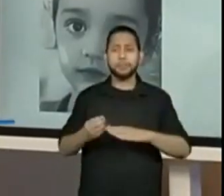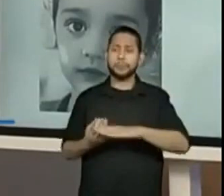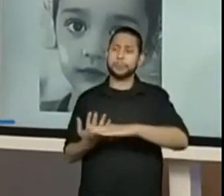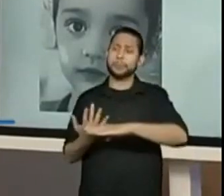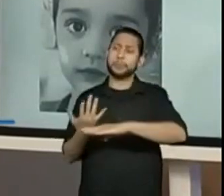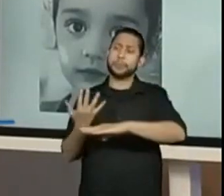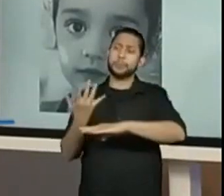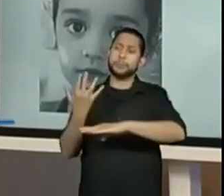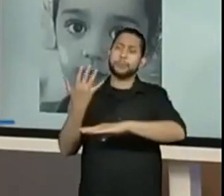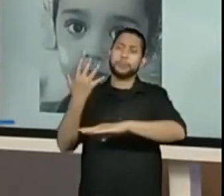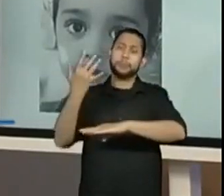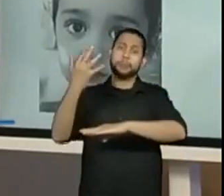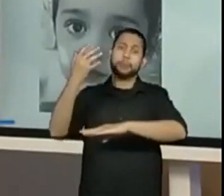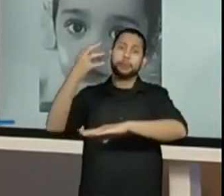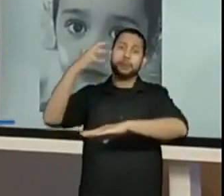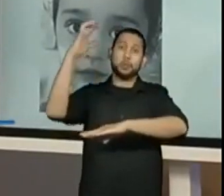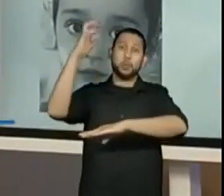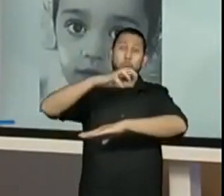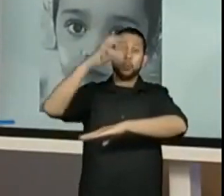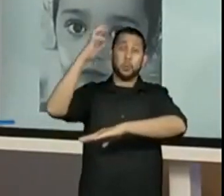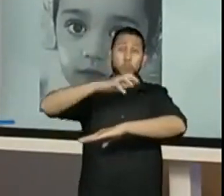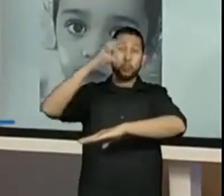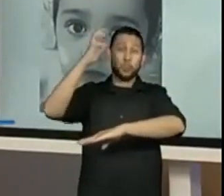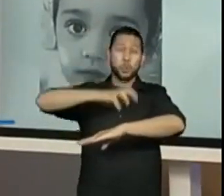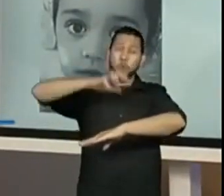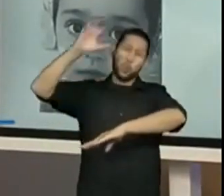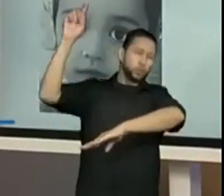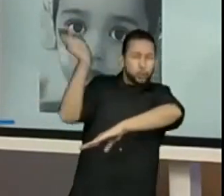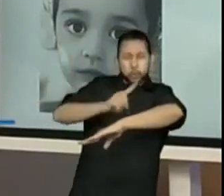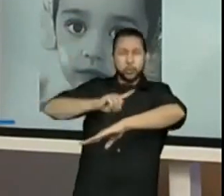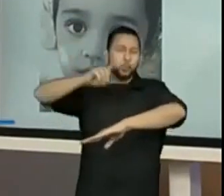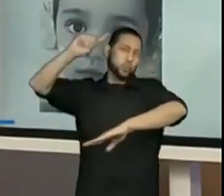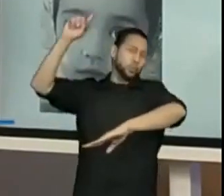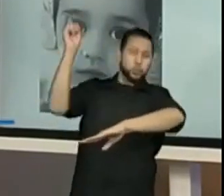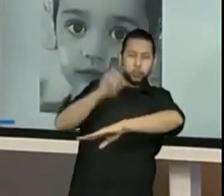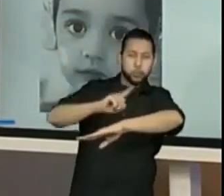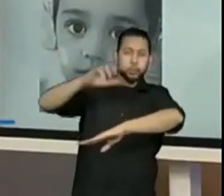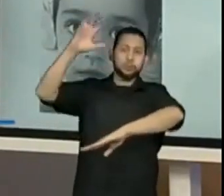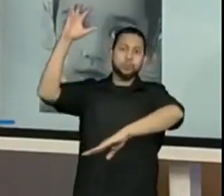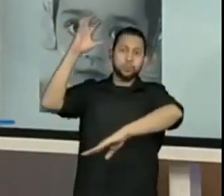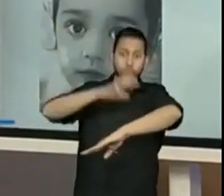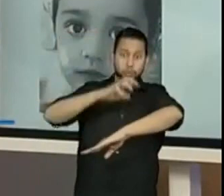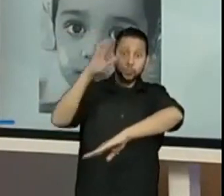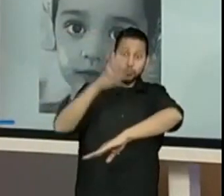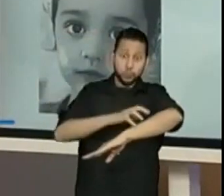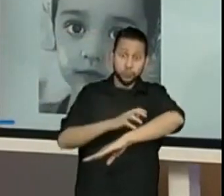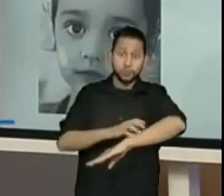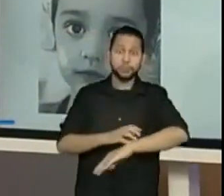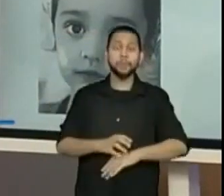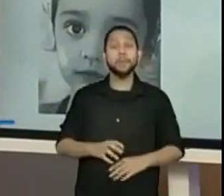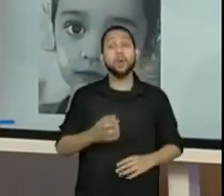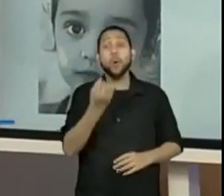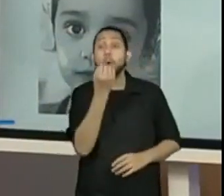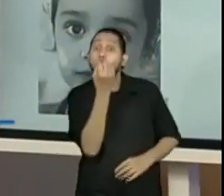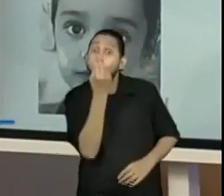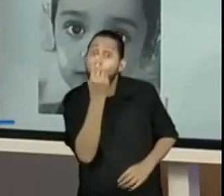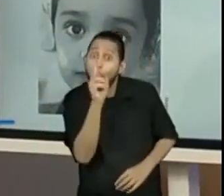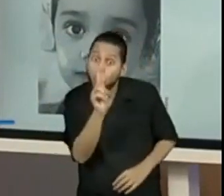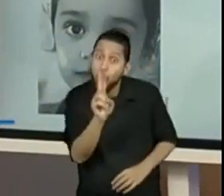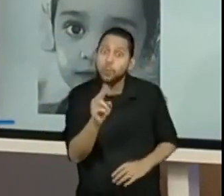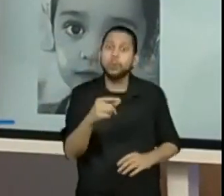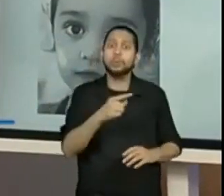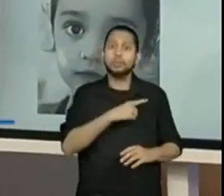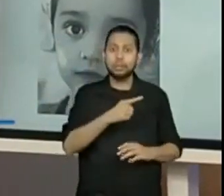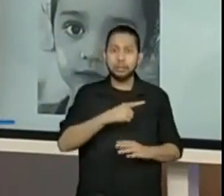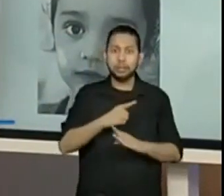às vezes sabemos que ela retorna ao solo também com violência. E essas matas ciliares aí nas beiras dos